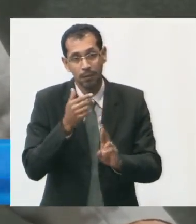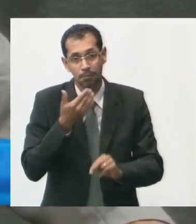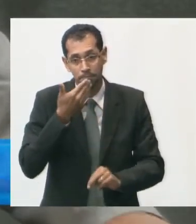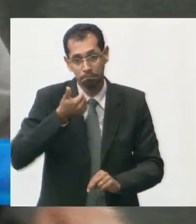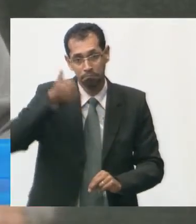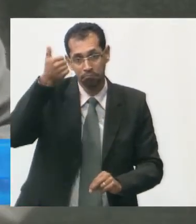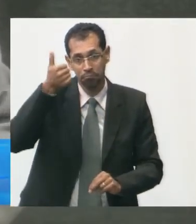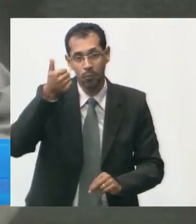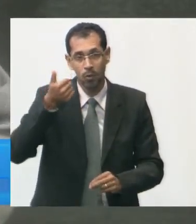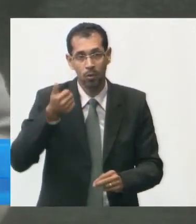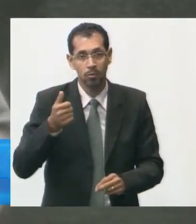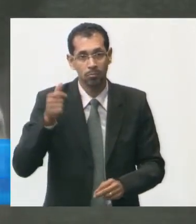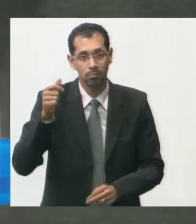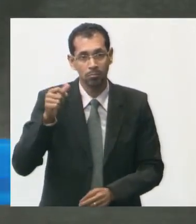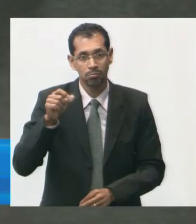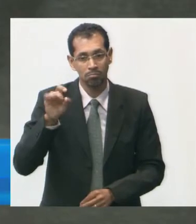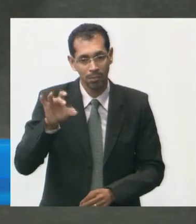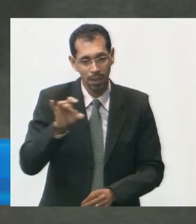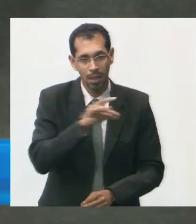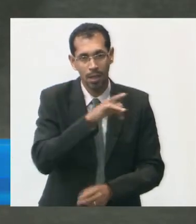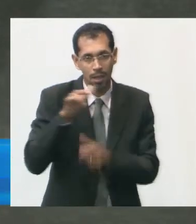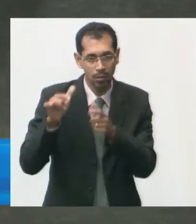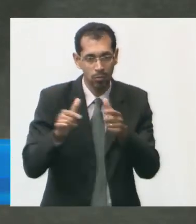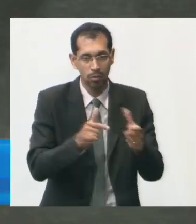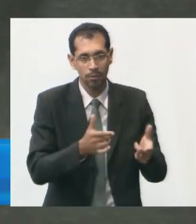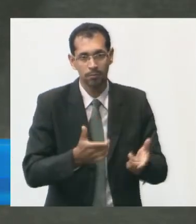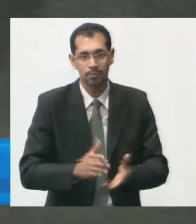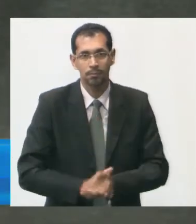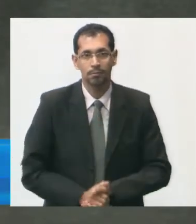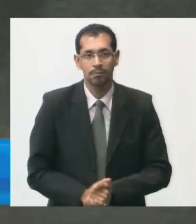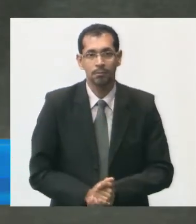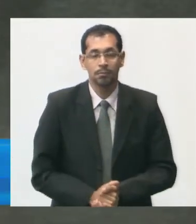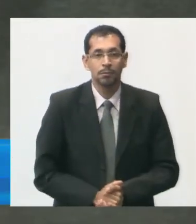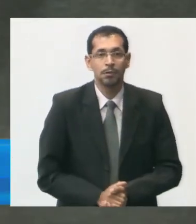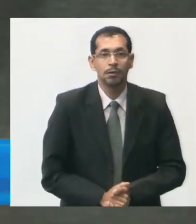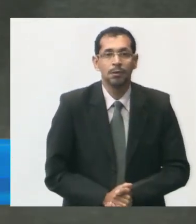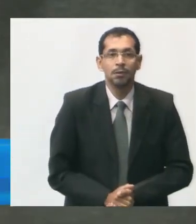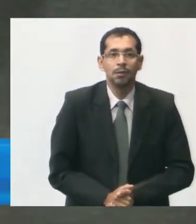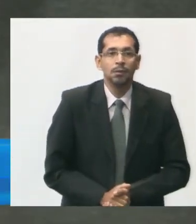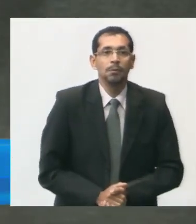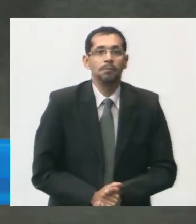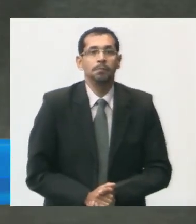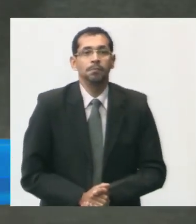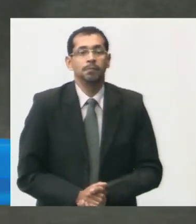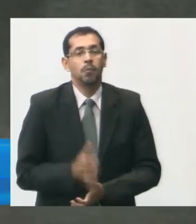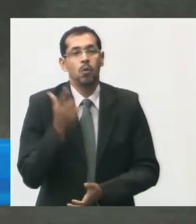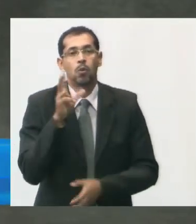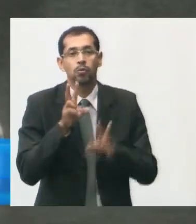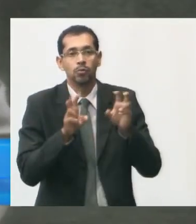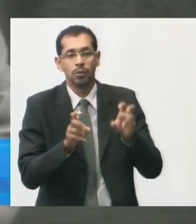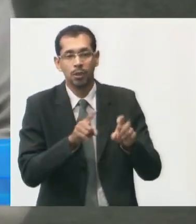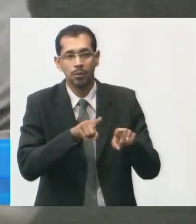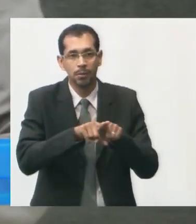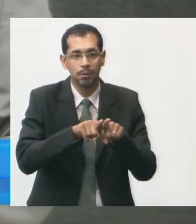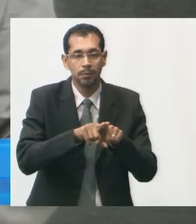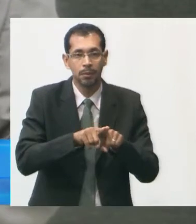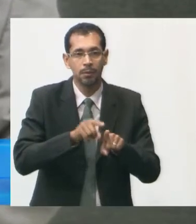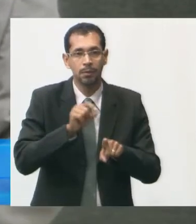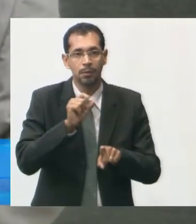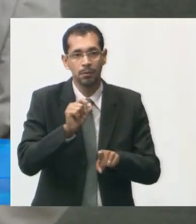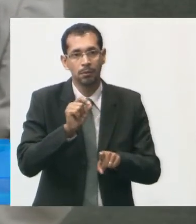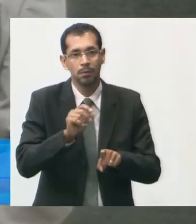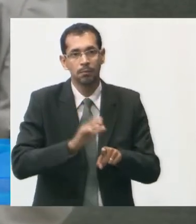melhorias essenciais para a comunidade. Outra questão que eu queria abordar é que há dias atrás